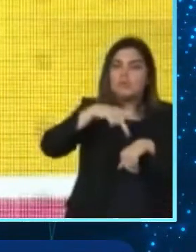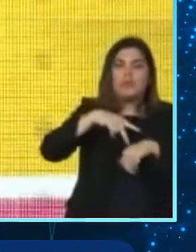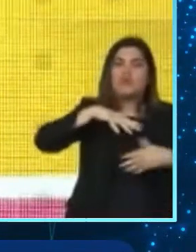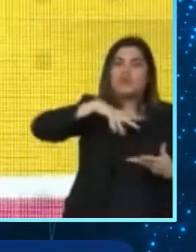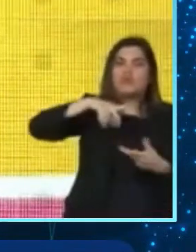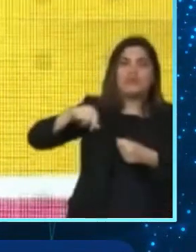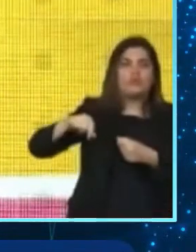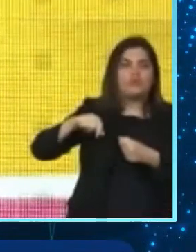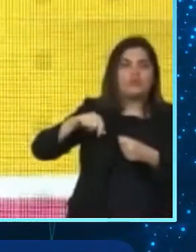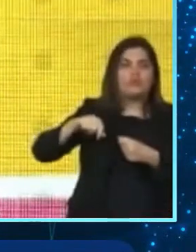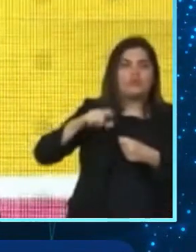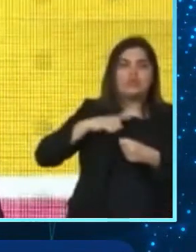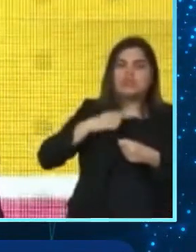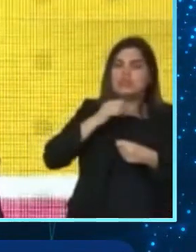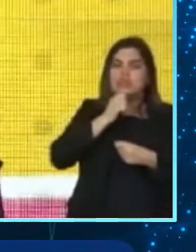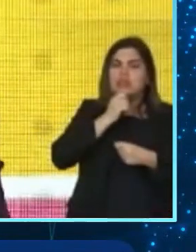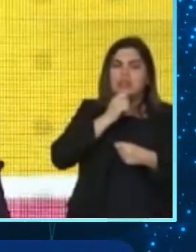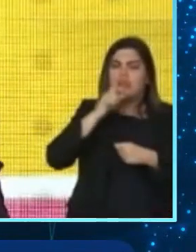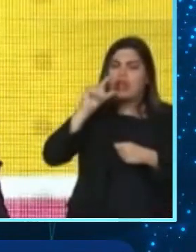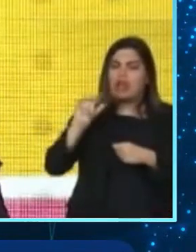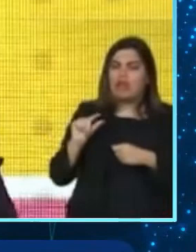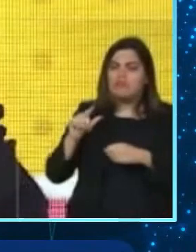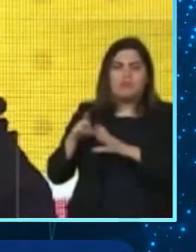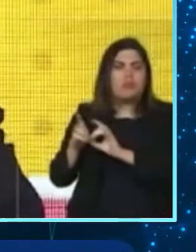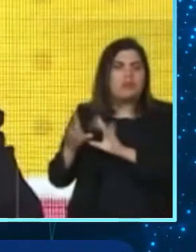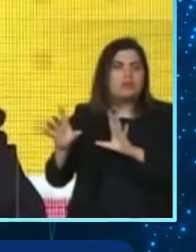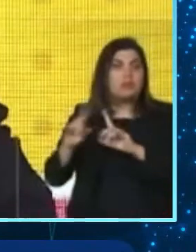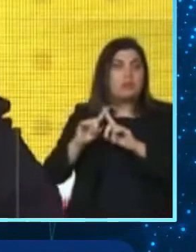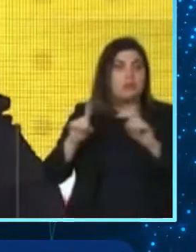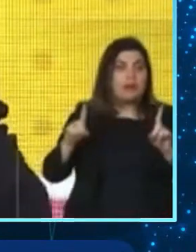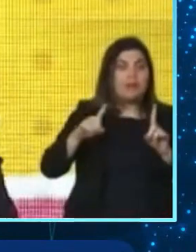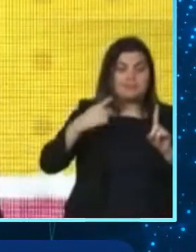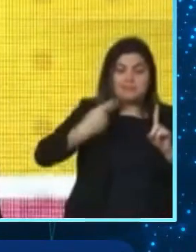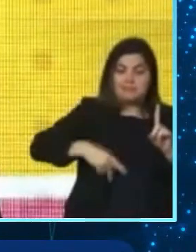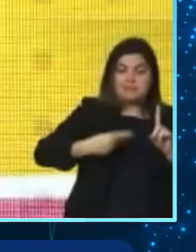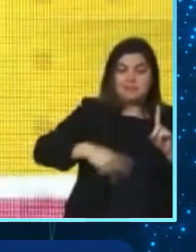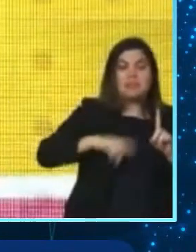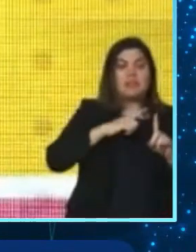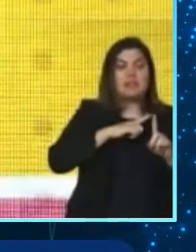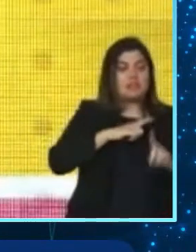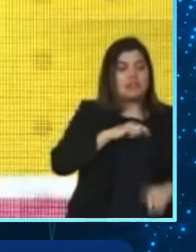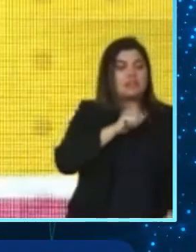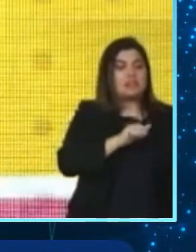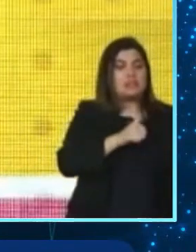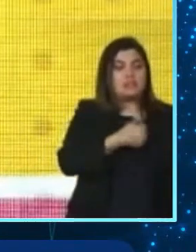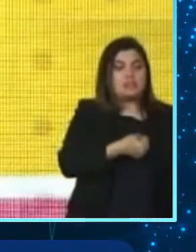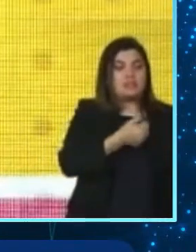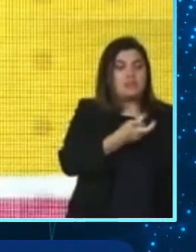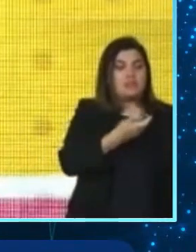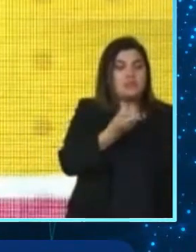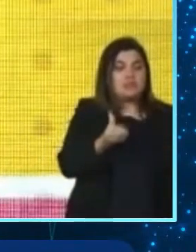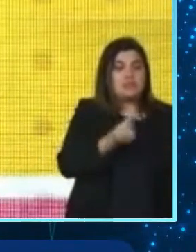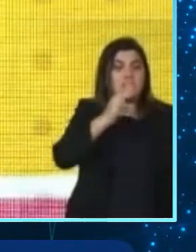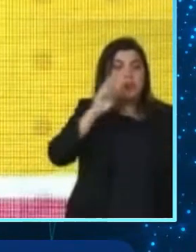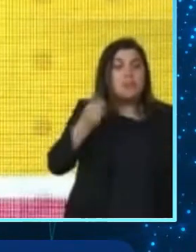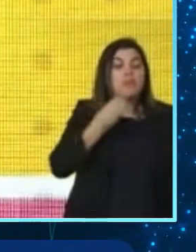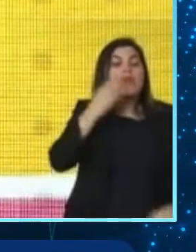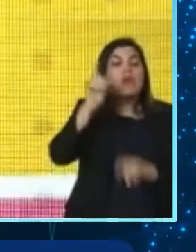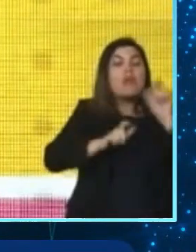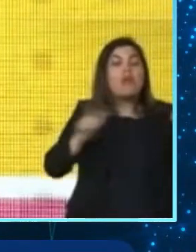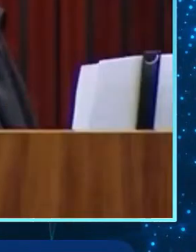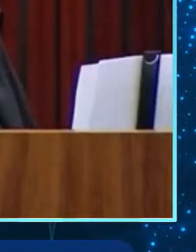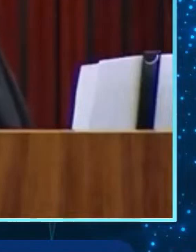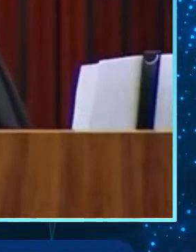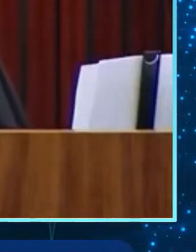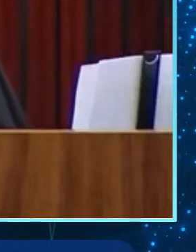Senado não reagiu contra tudo que foi feito contra um senador. Desrespeito total à figura do senador e do Senado